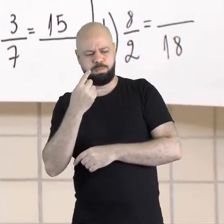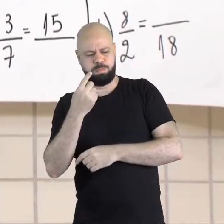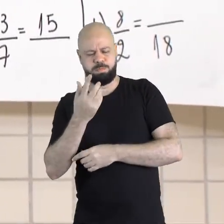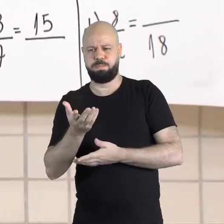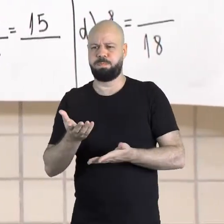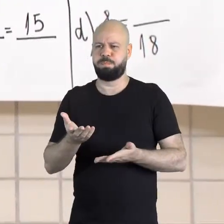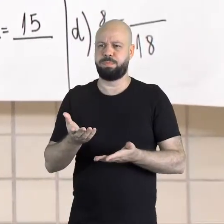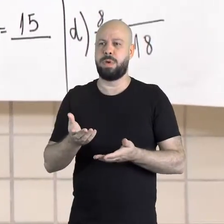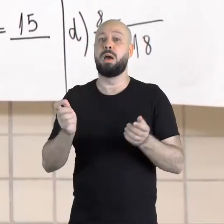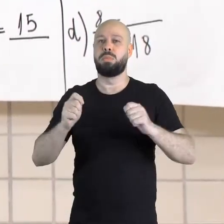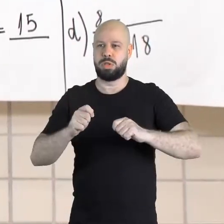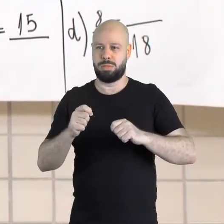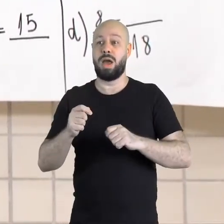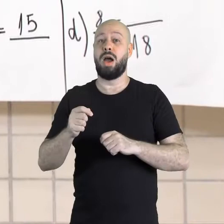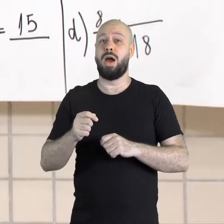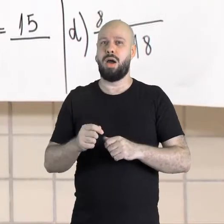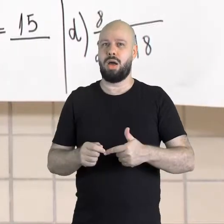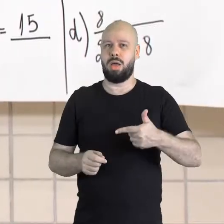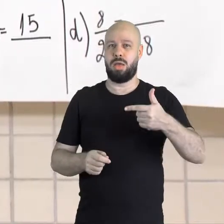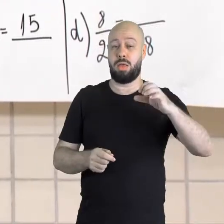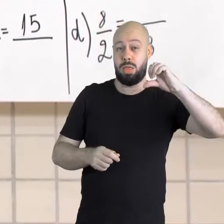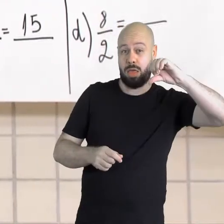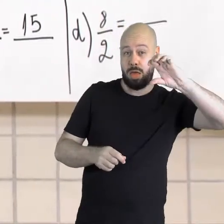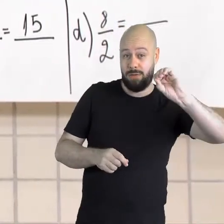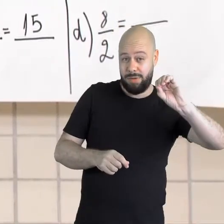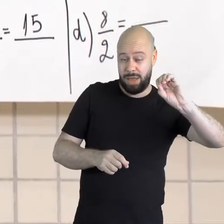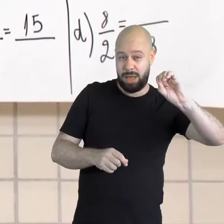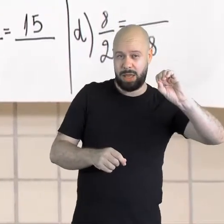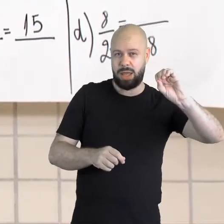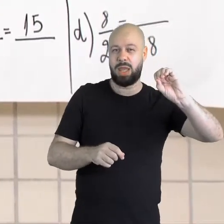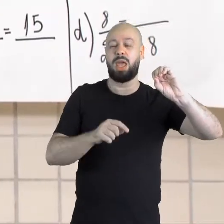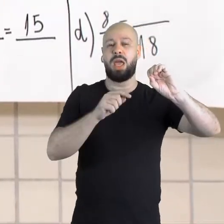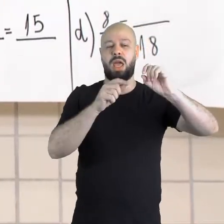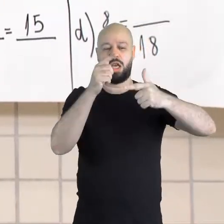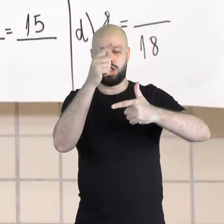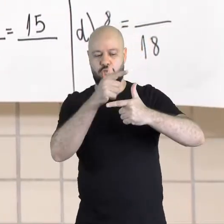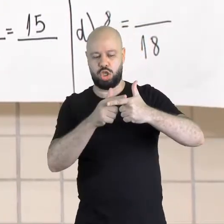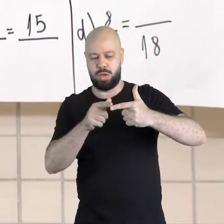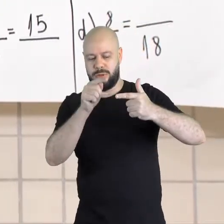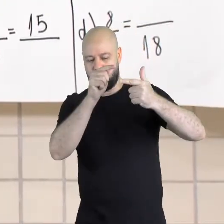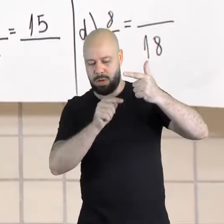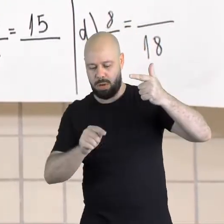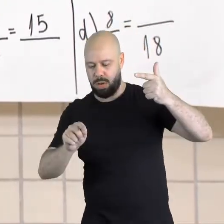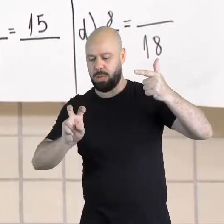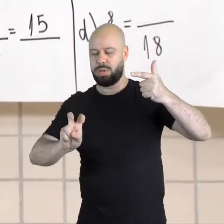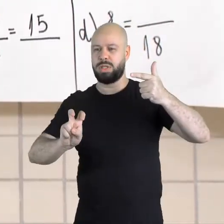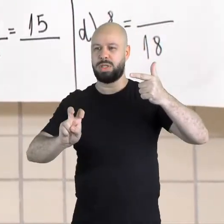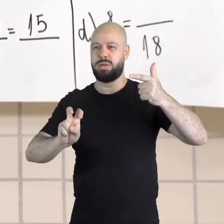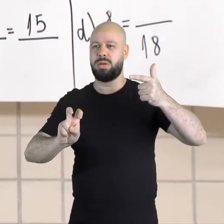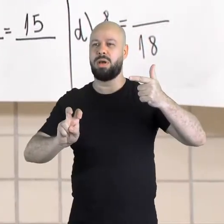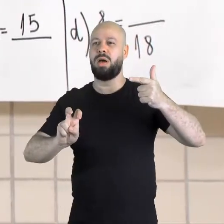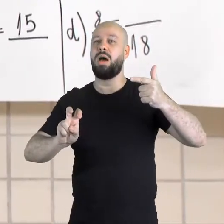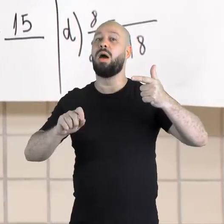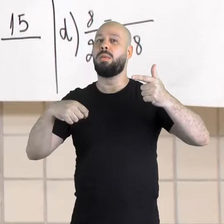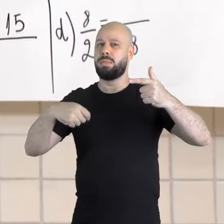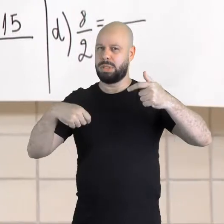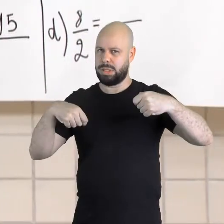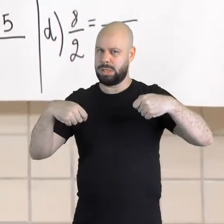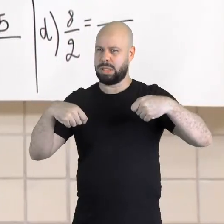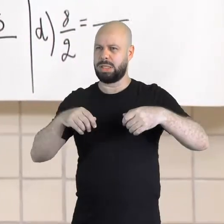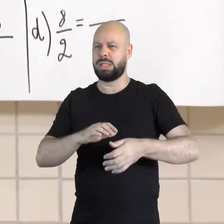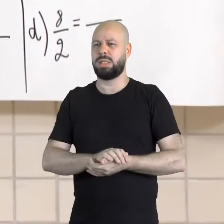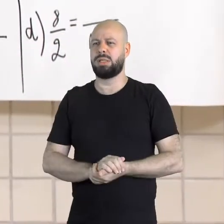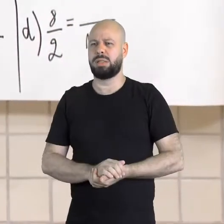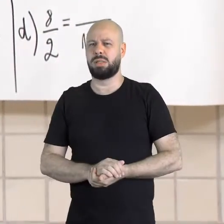fazer a divisão de 90 dividido por 5. Faça a continha, turminha. Ó.